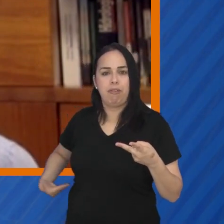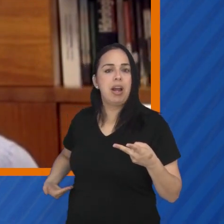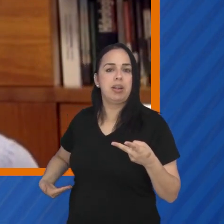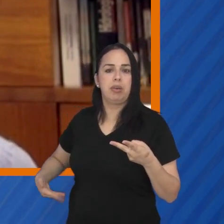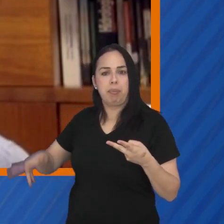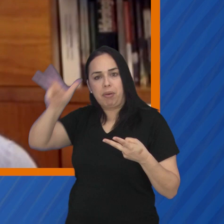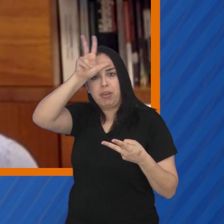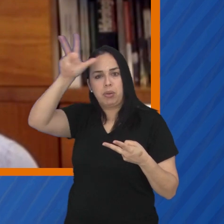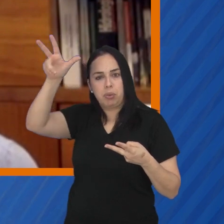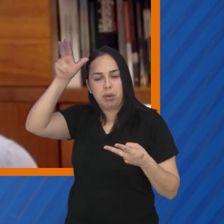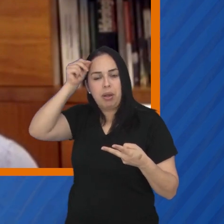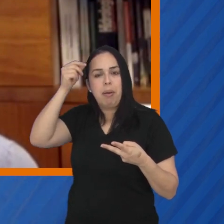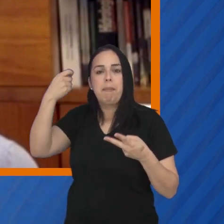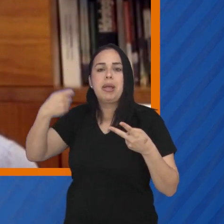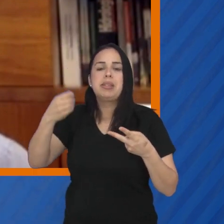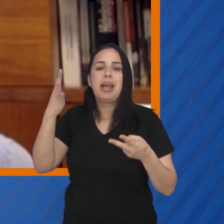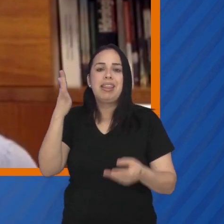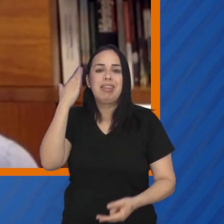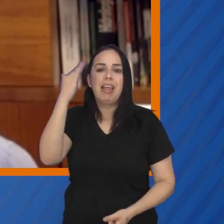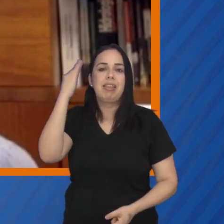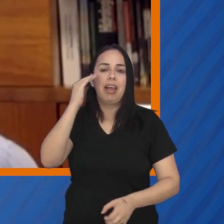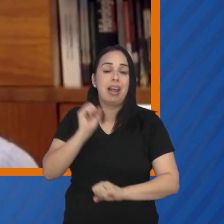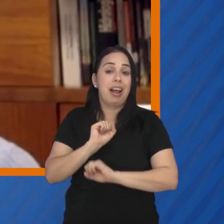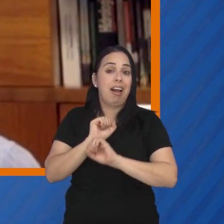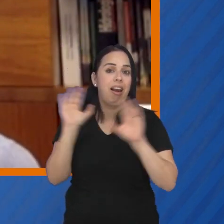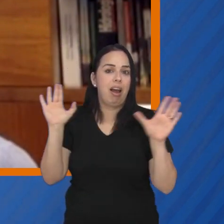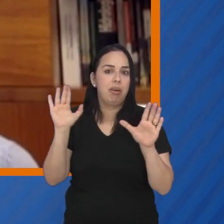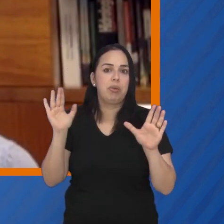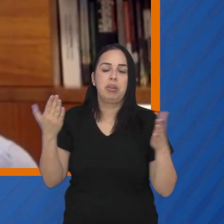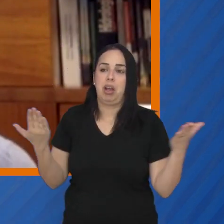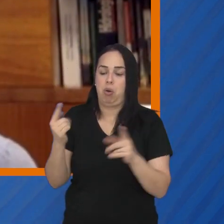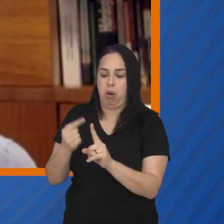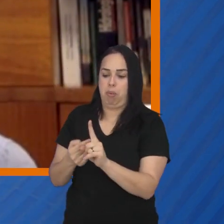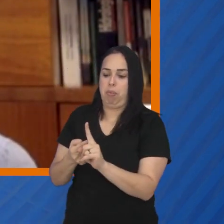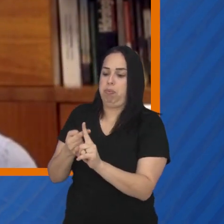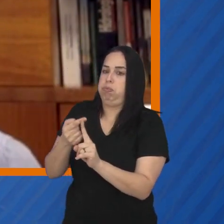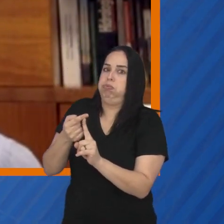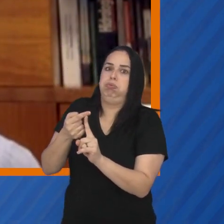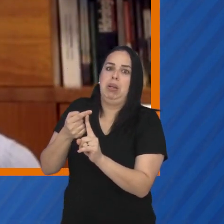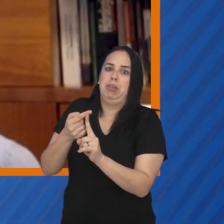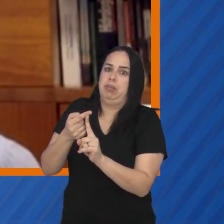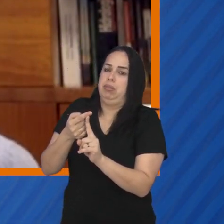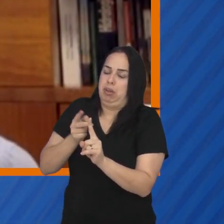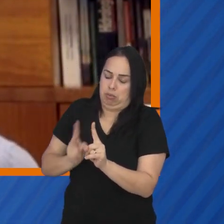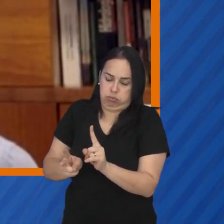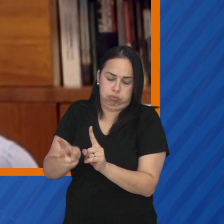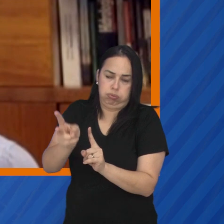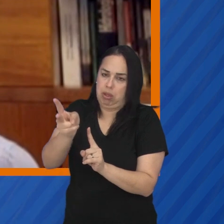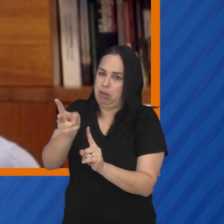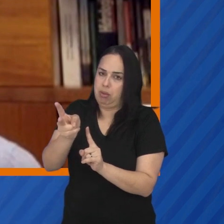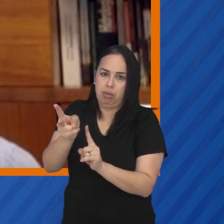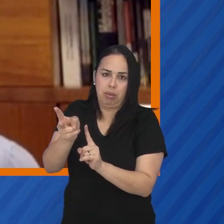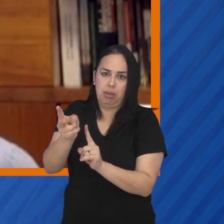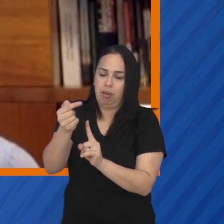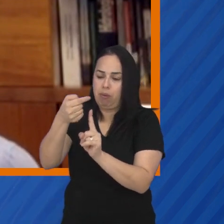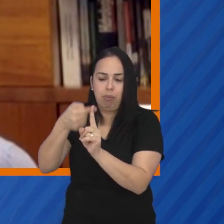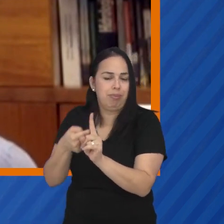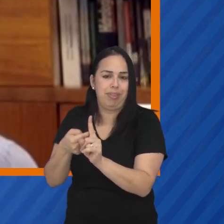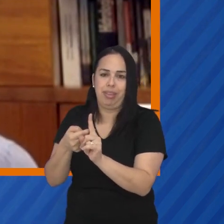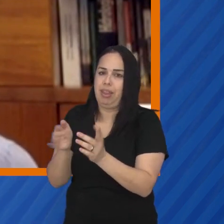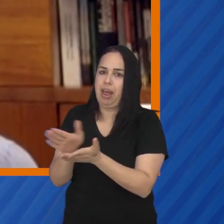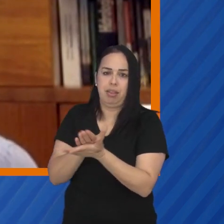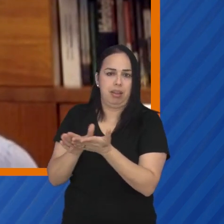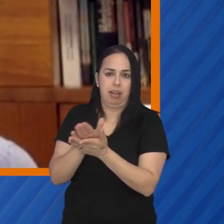público, comece a enxergar que isso é uma nova realidade, é um novo normal na vida das pessoas